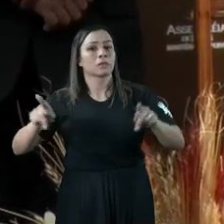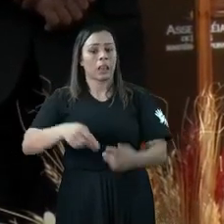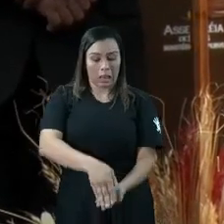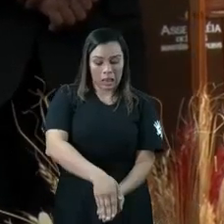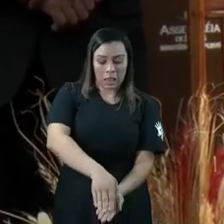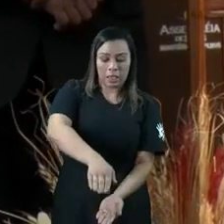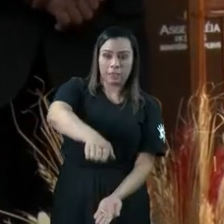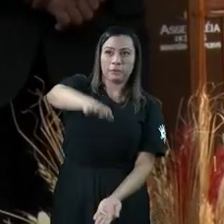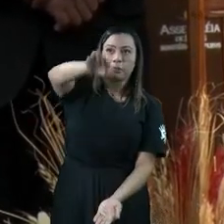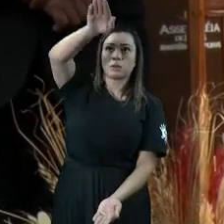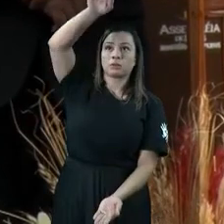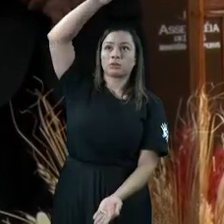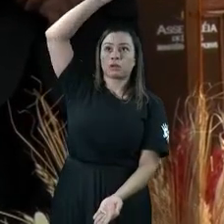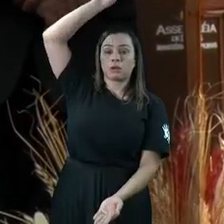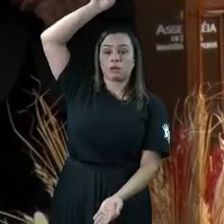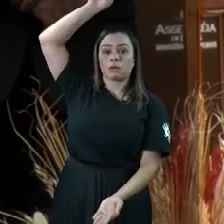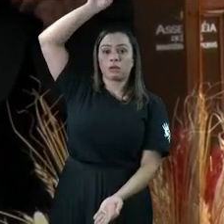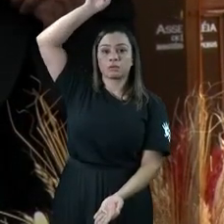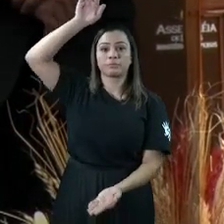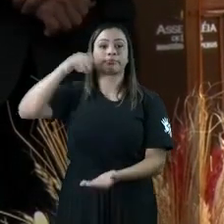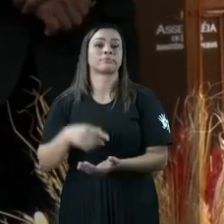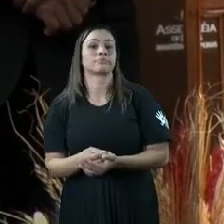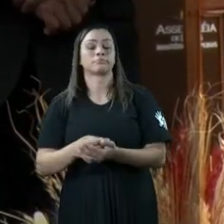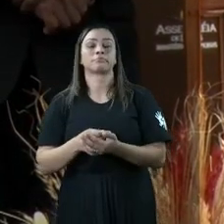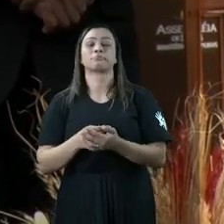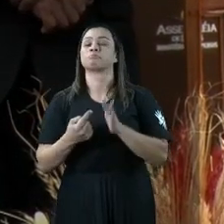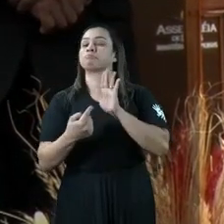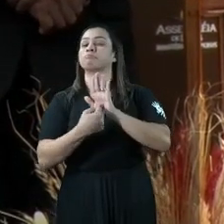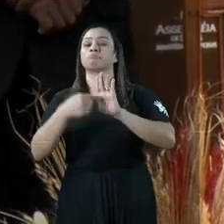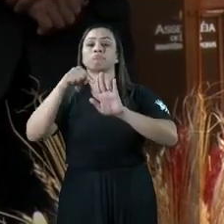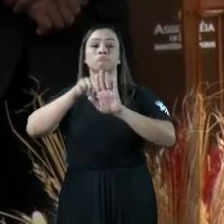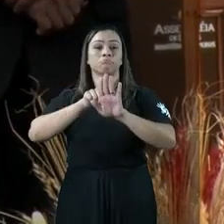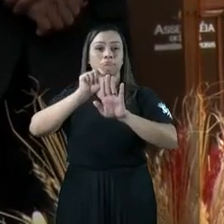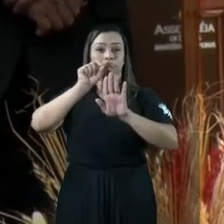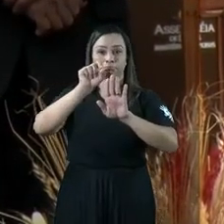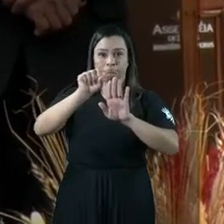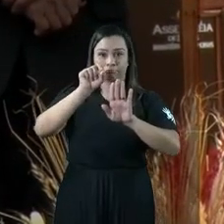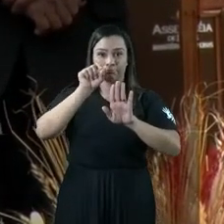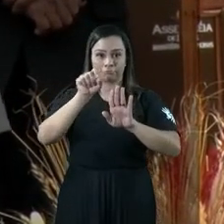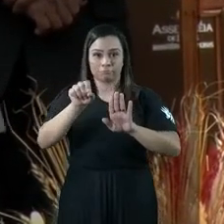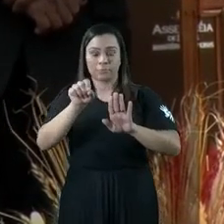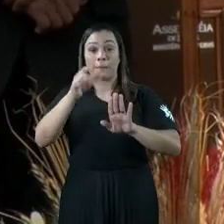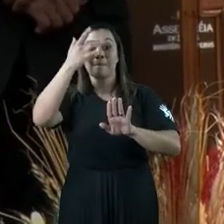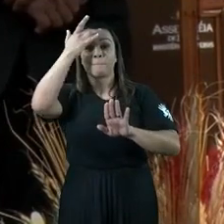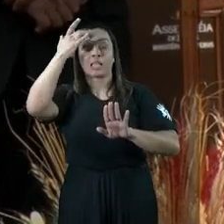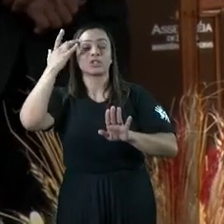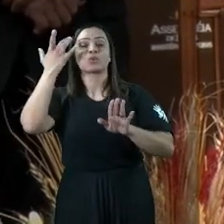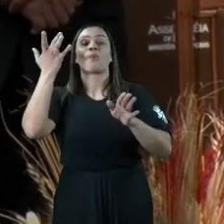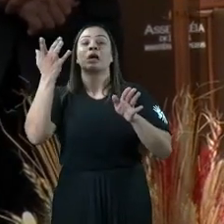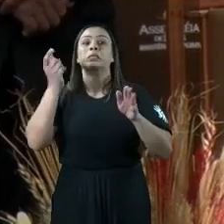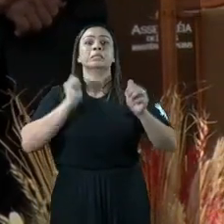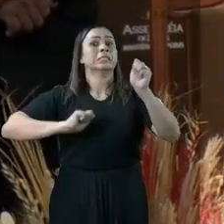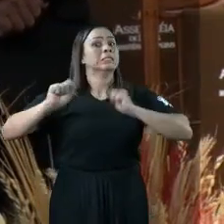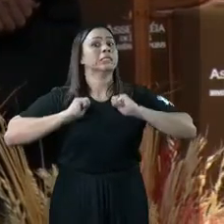Porque ele está dizendo: quem anseia pela entrada do Rei da Glória foge do padrão natural de abertura